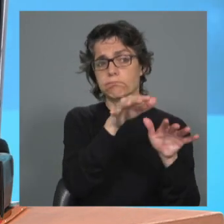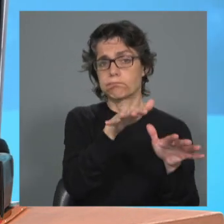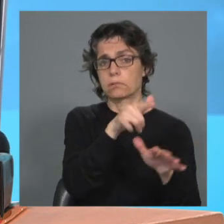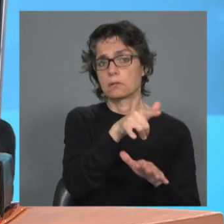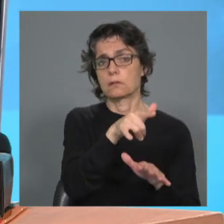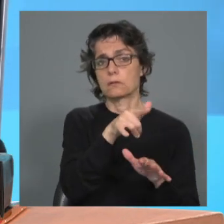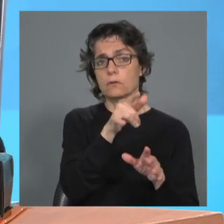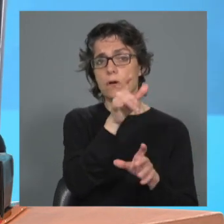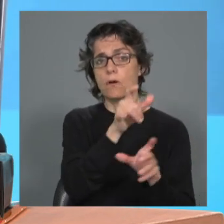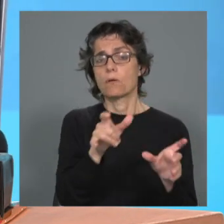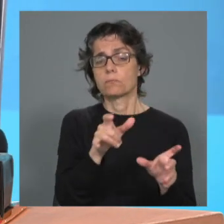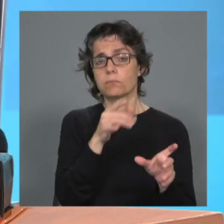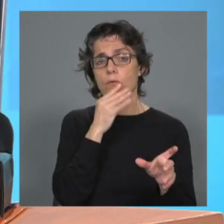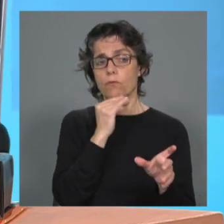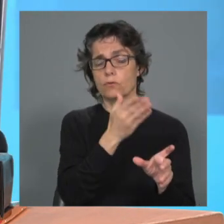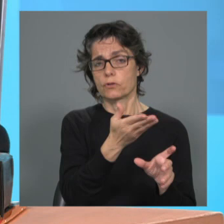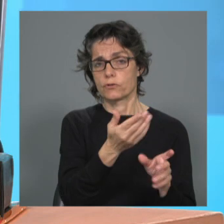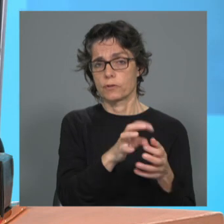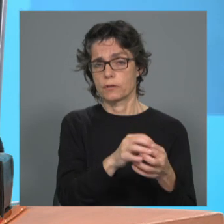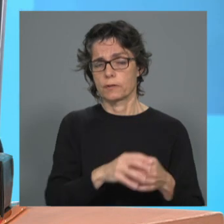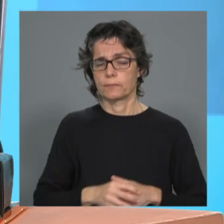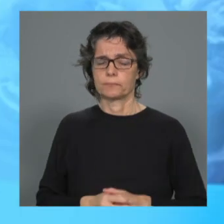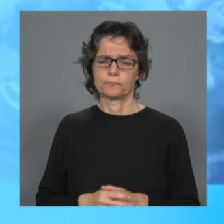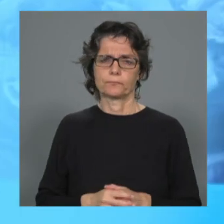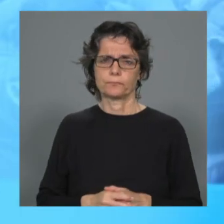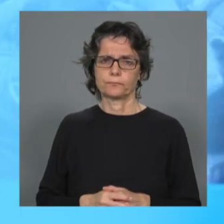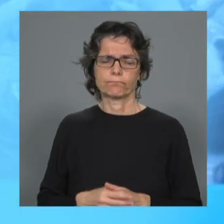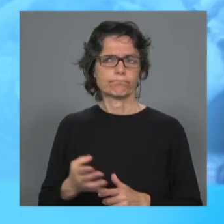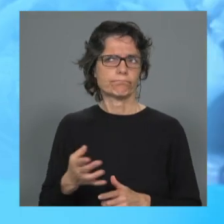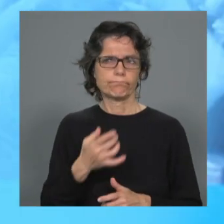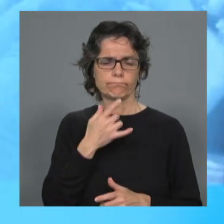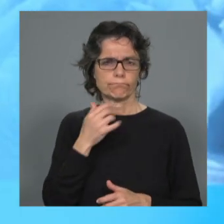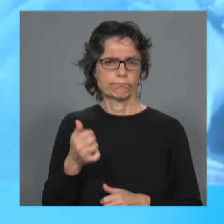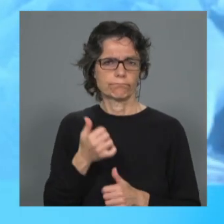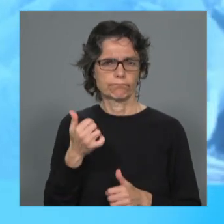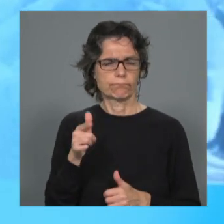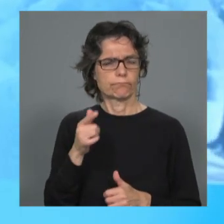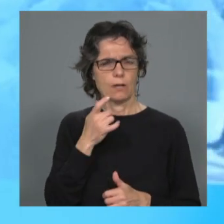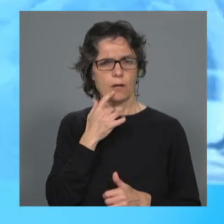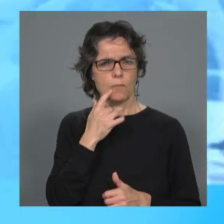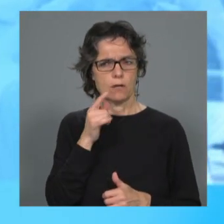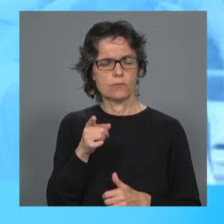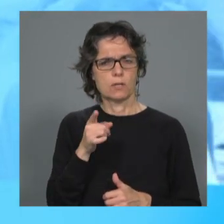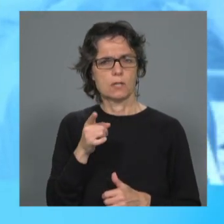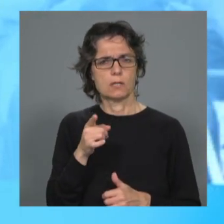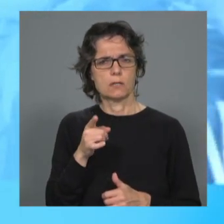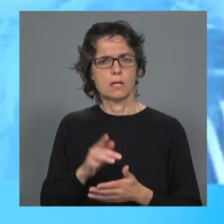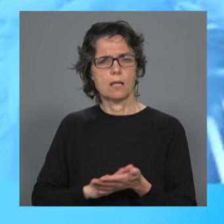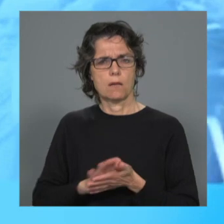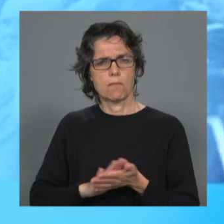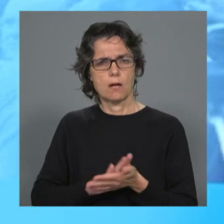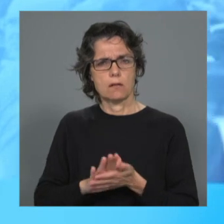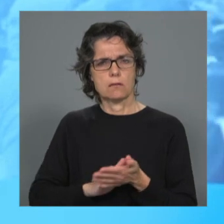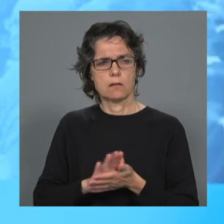ao povo de Israel. Quer isso dizer que a Páscoa, segundo São João, está muito enraizada na Páscoa judaica, na vivência da Páscoa